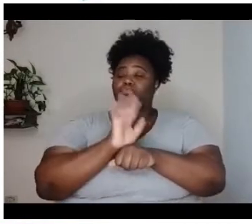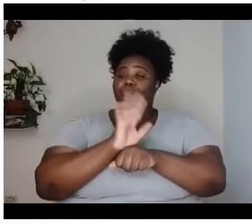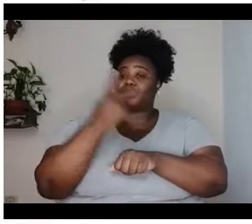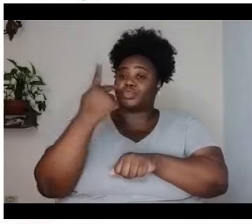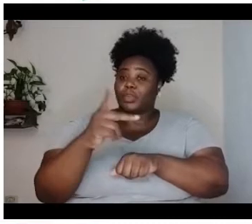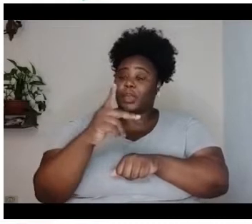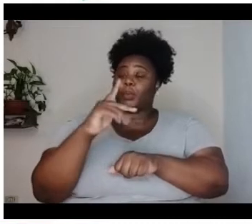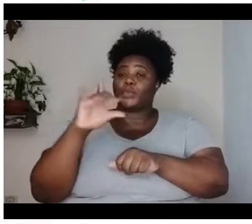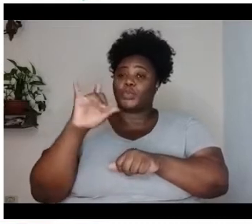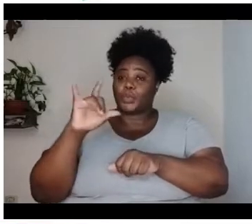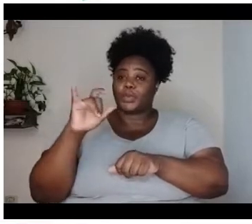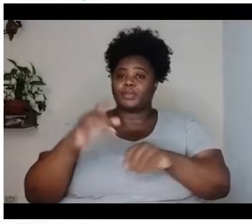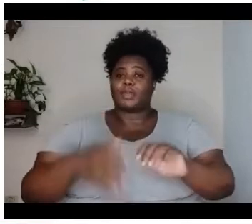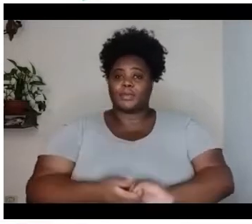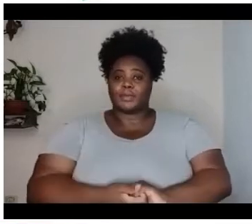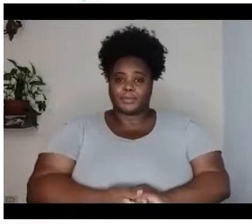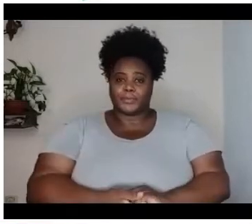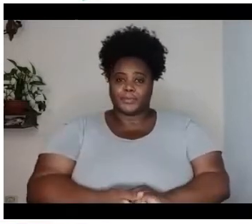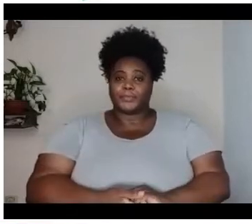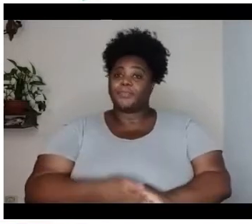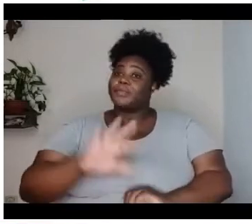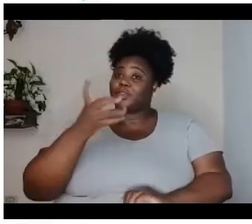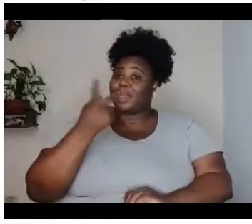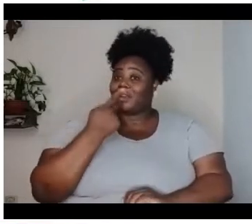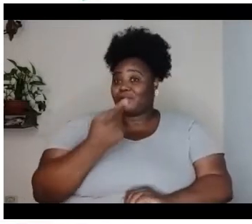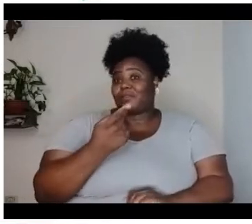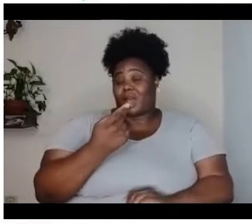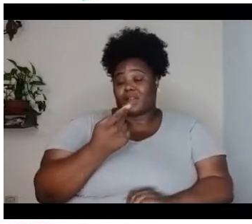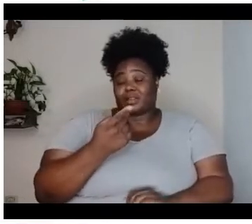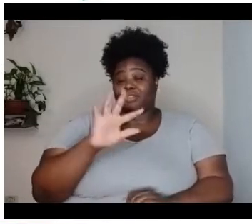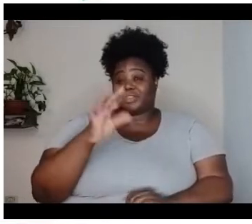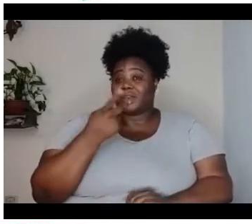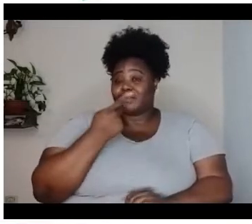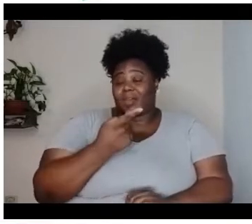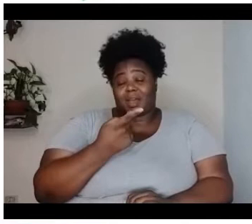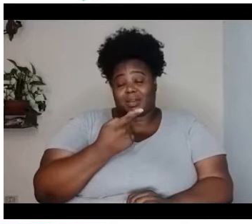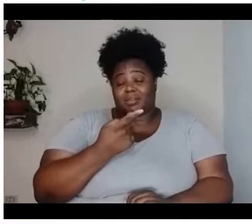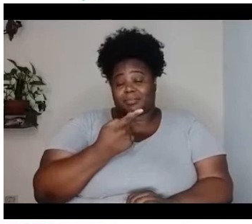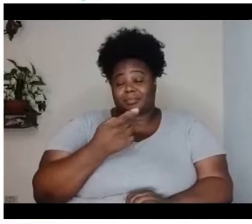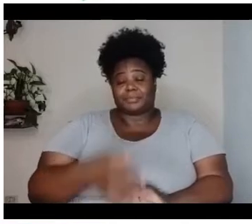Instagram, e que já fala assim de uma performance muito mais